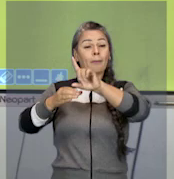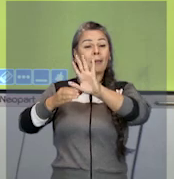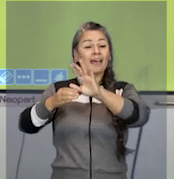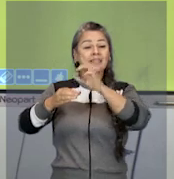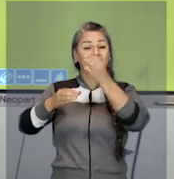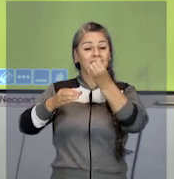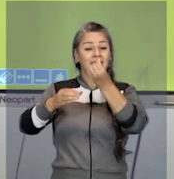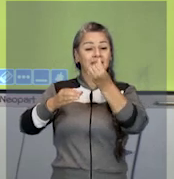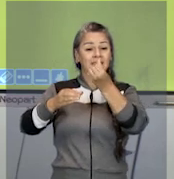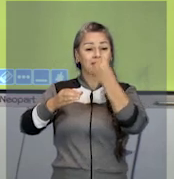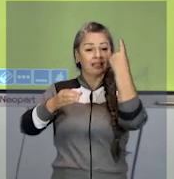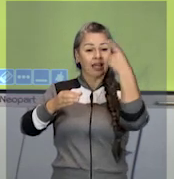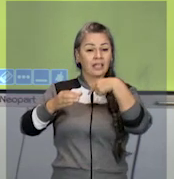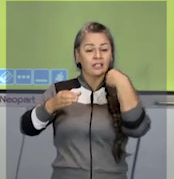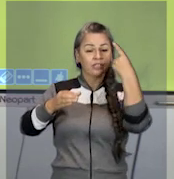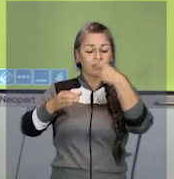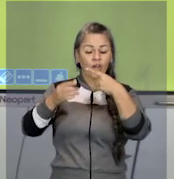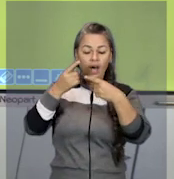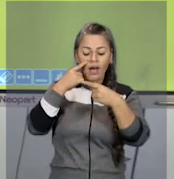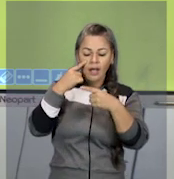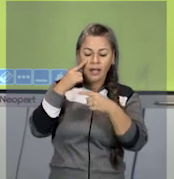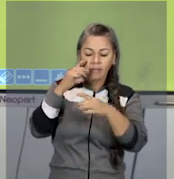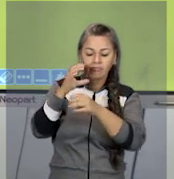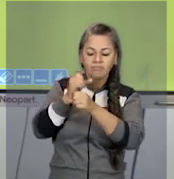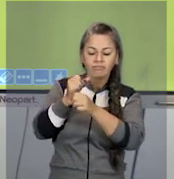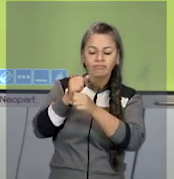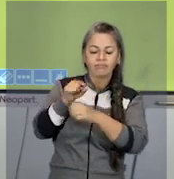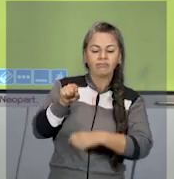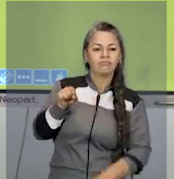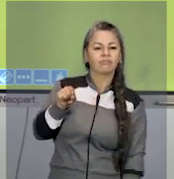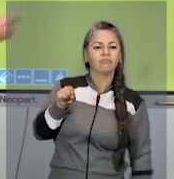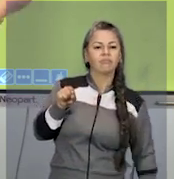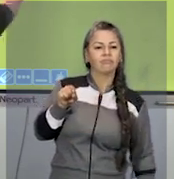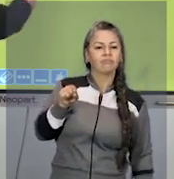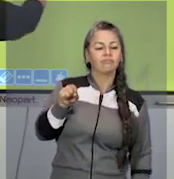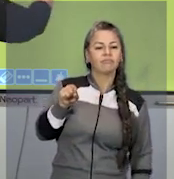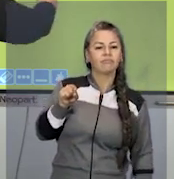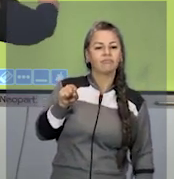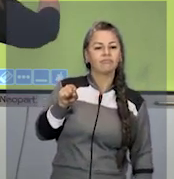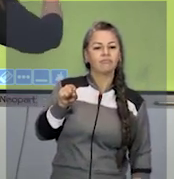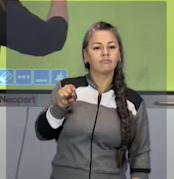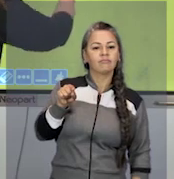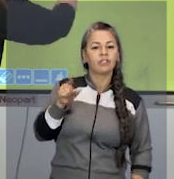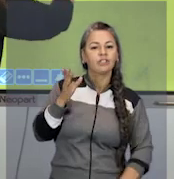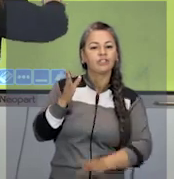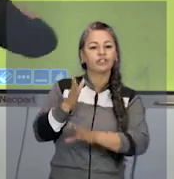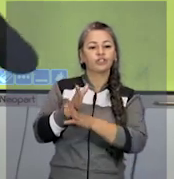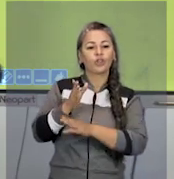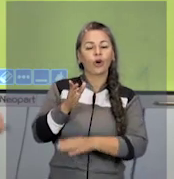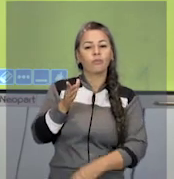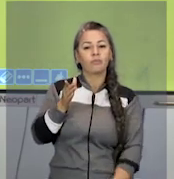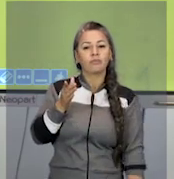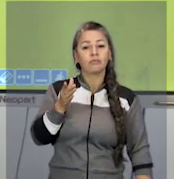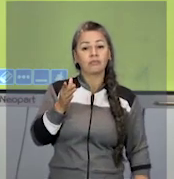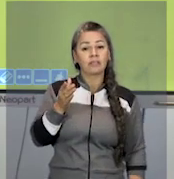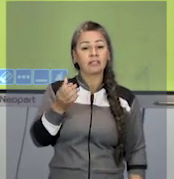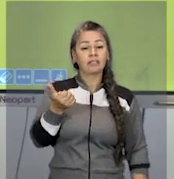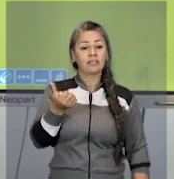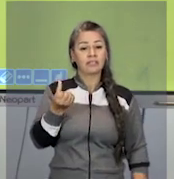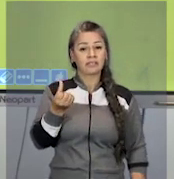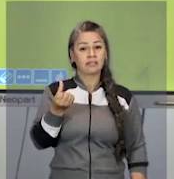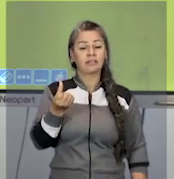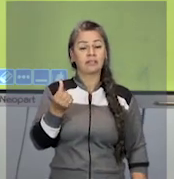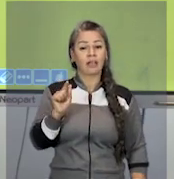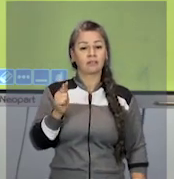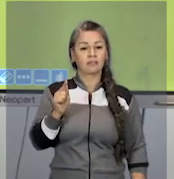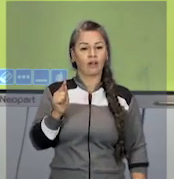a garrafa e mede-se a temperatura da água, obtendo-se 16 graus Celsius. Essa é a temperatura final que eles obtiveram,